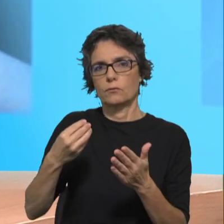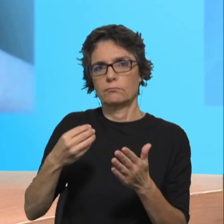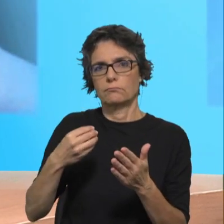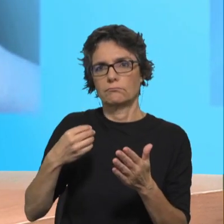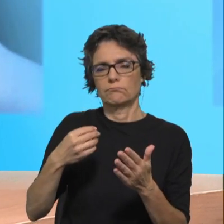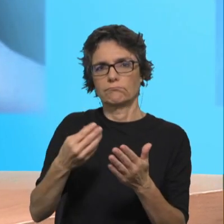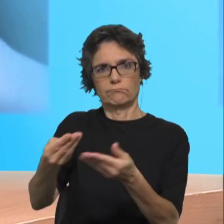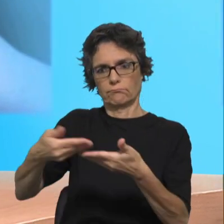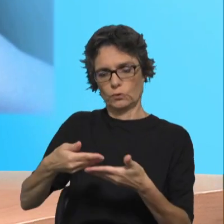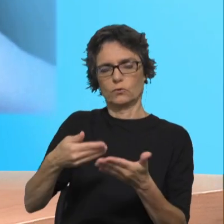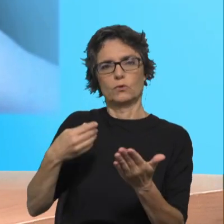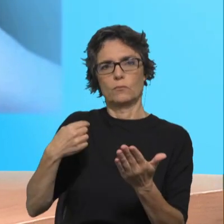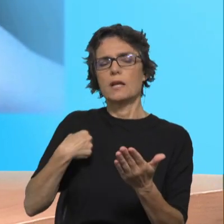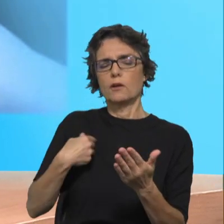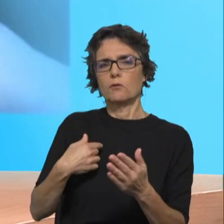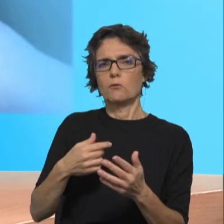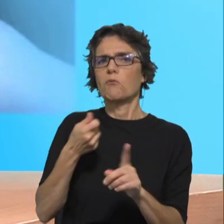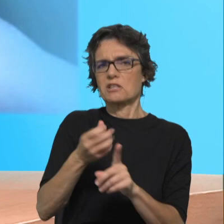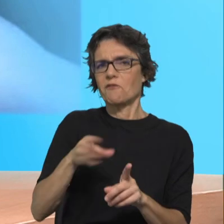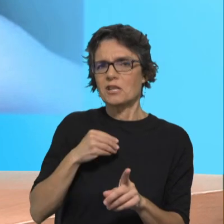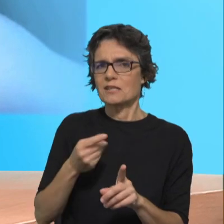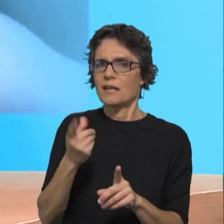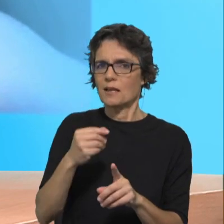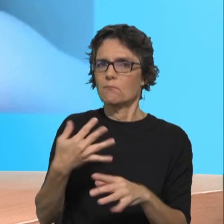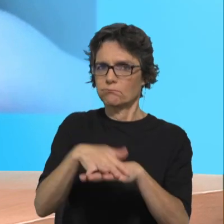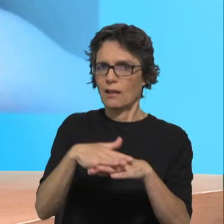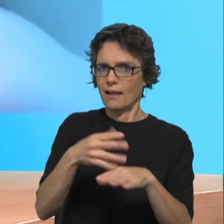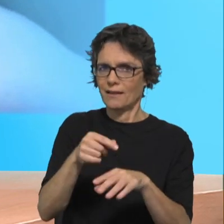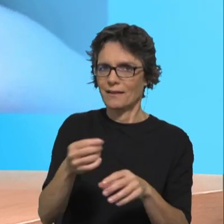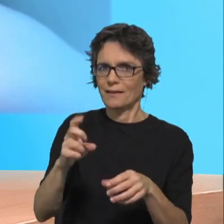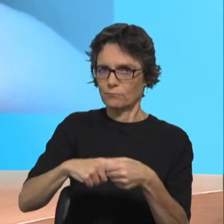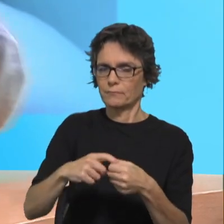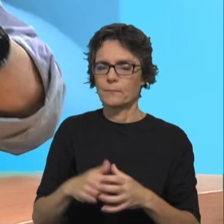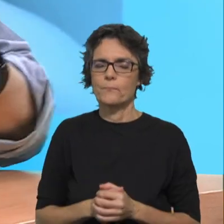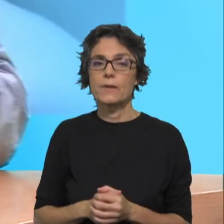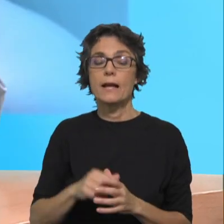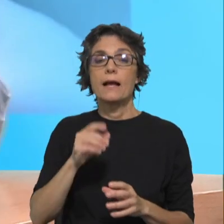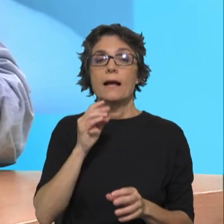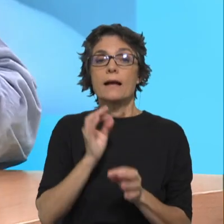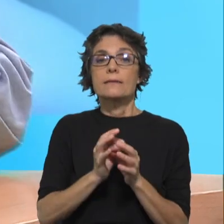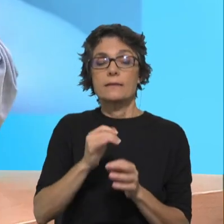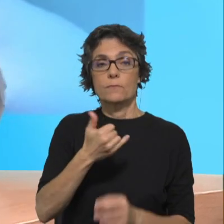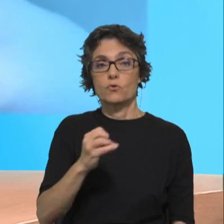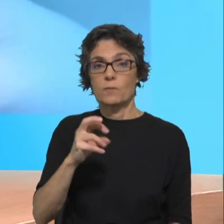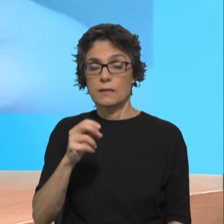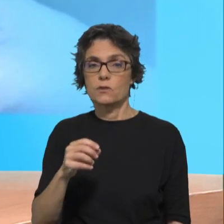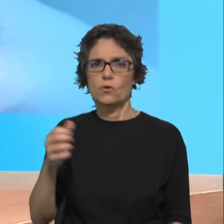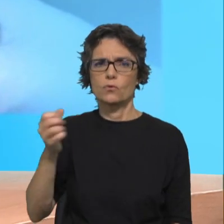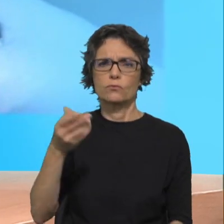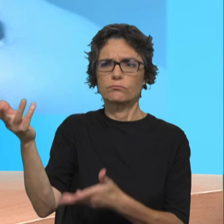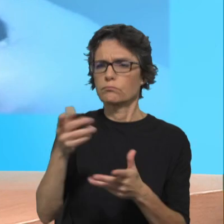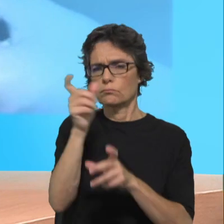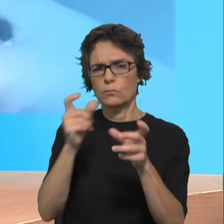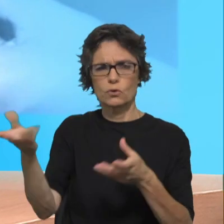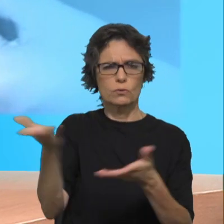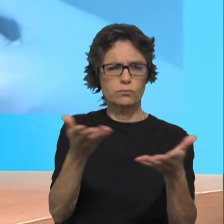de o integrar. Em setembro de 2018, num primeiro encontro que fizemos, convidando todas as pessoas que já tinham esta sensibilidade, portanto já um